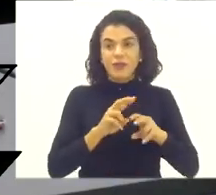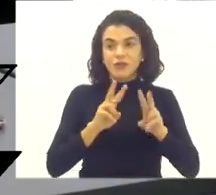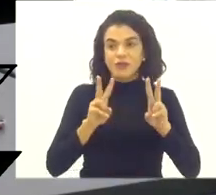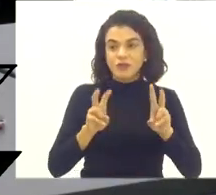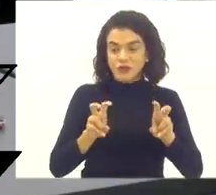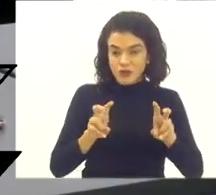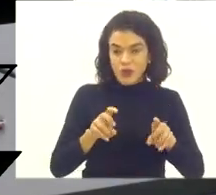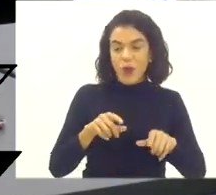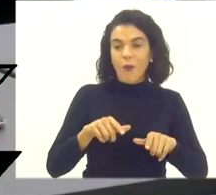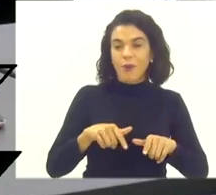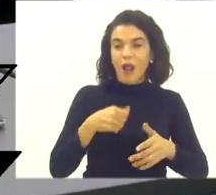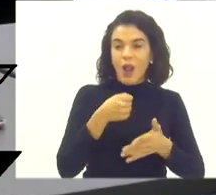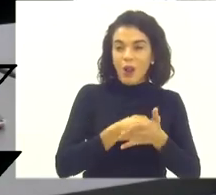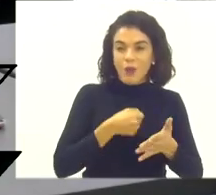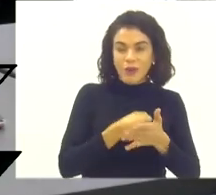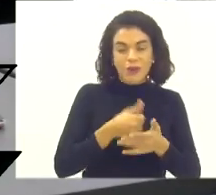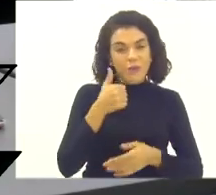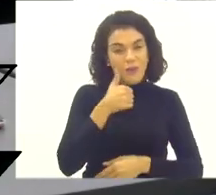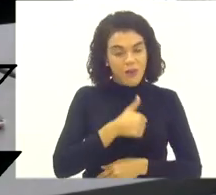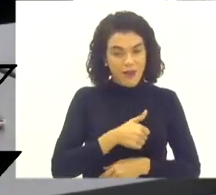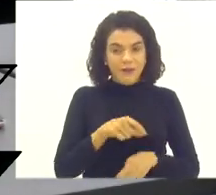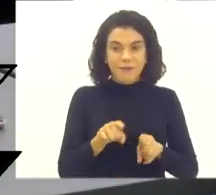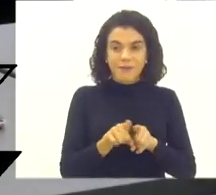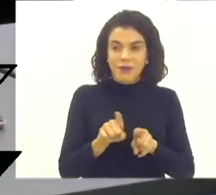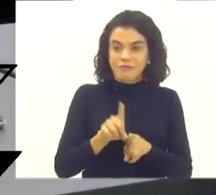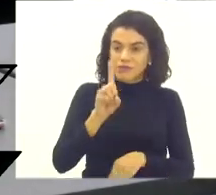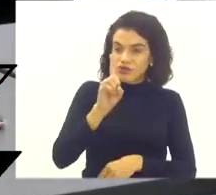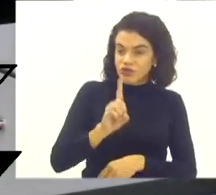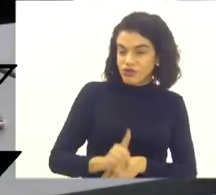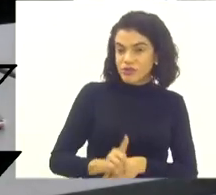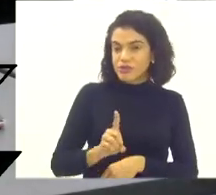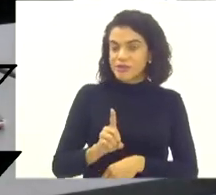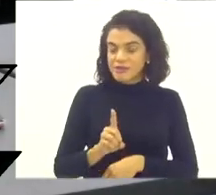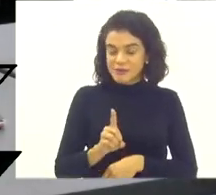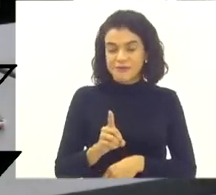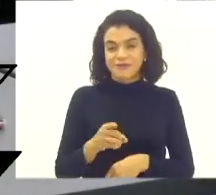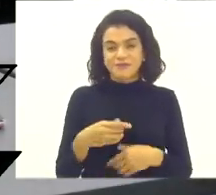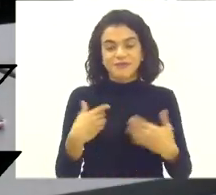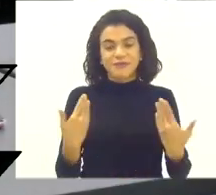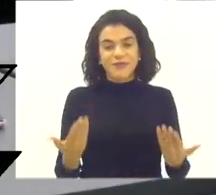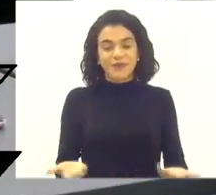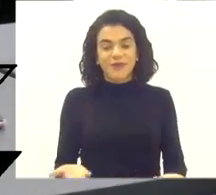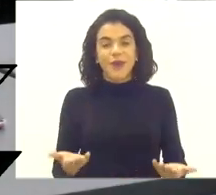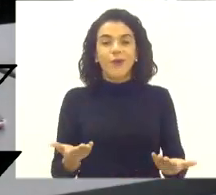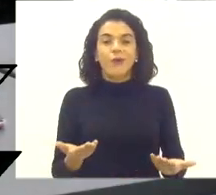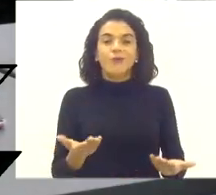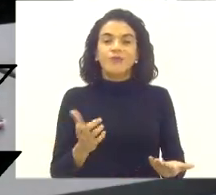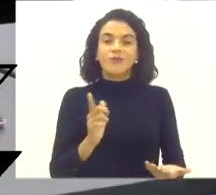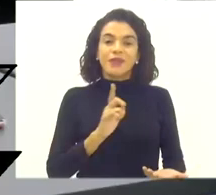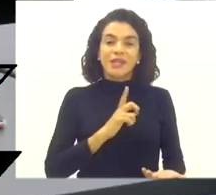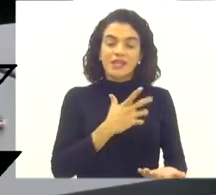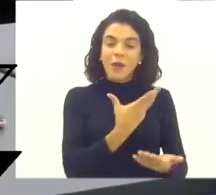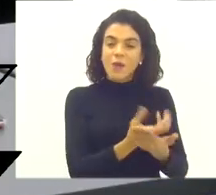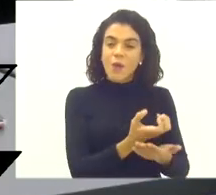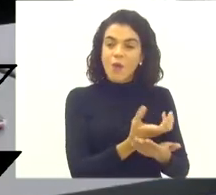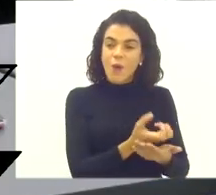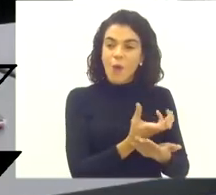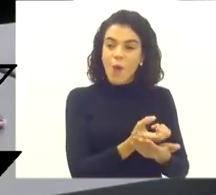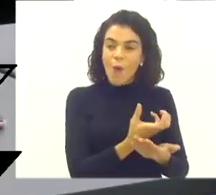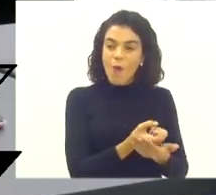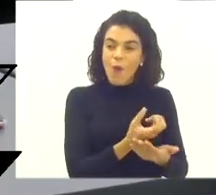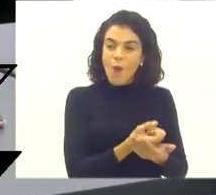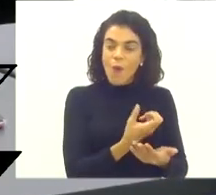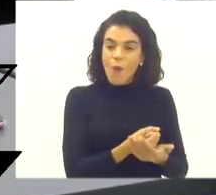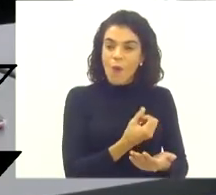das mulheres no Brasil e sobre a luta por direitos também então já é ali indexado e nesse